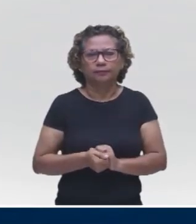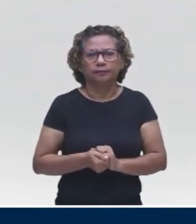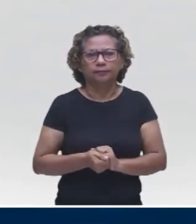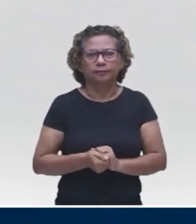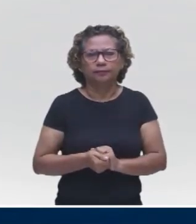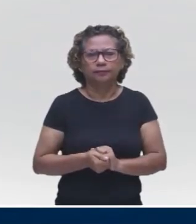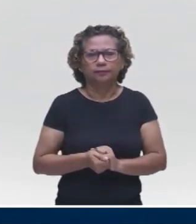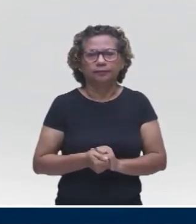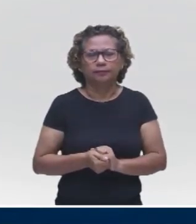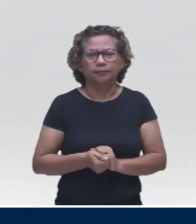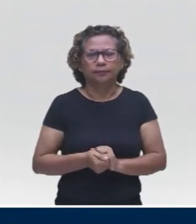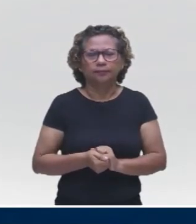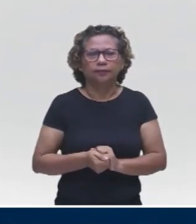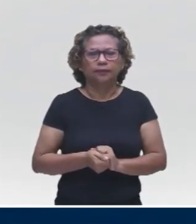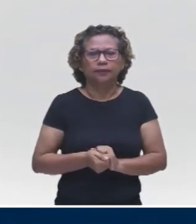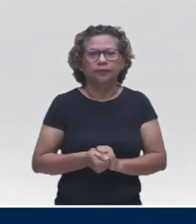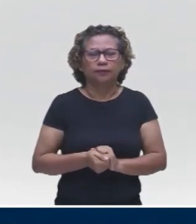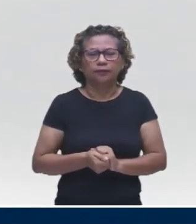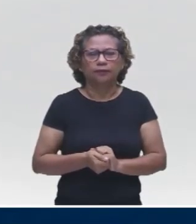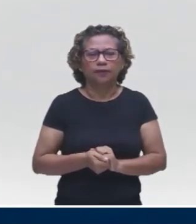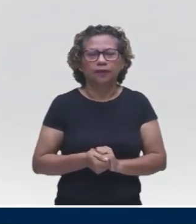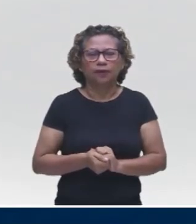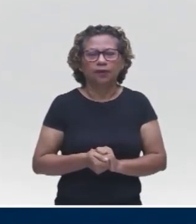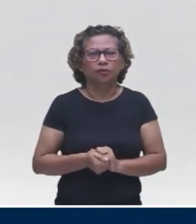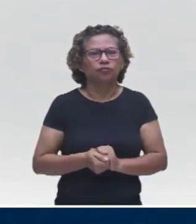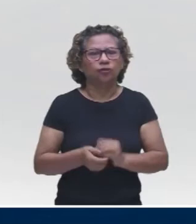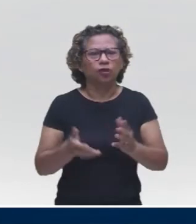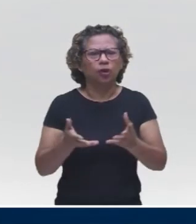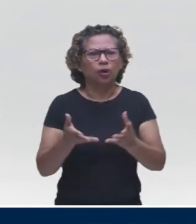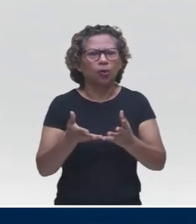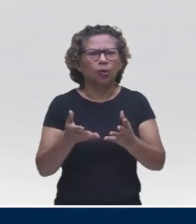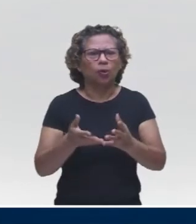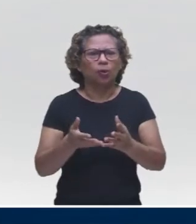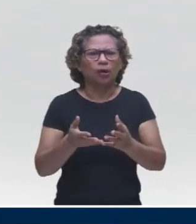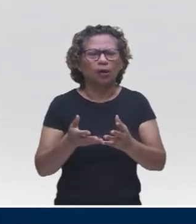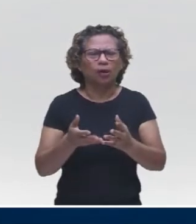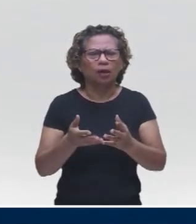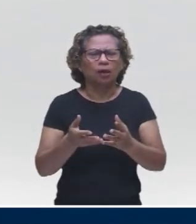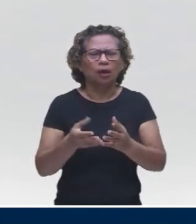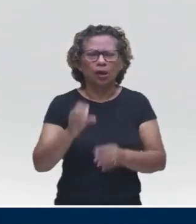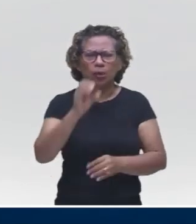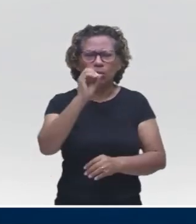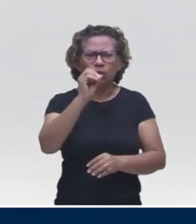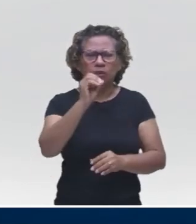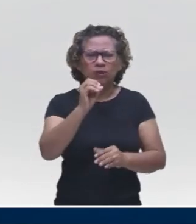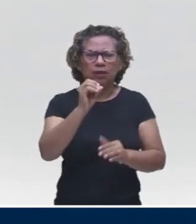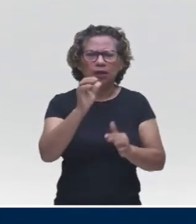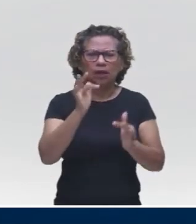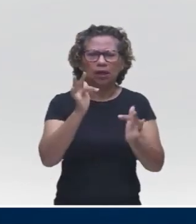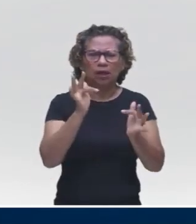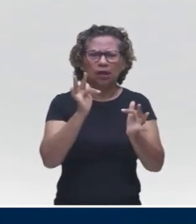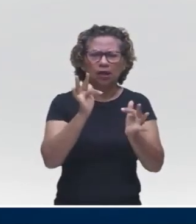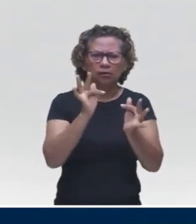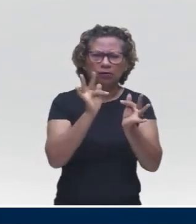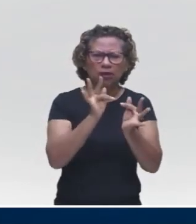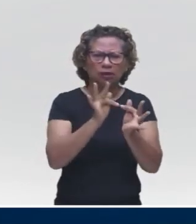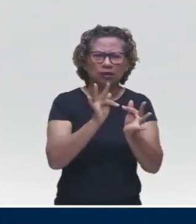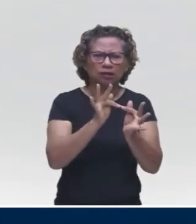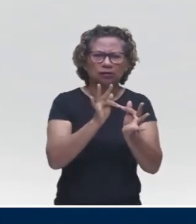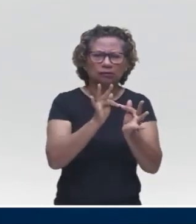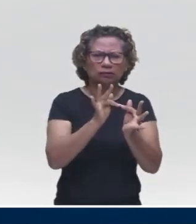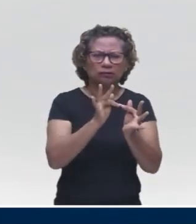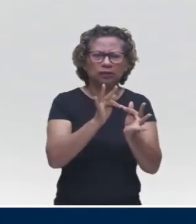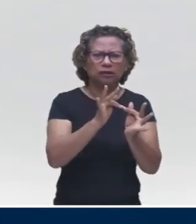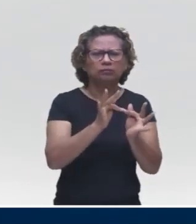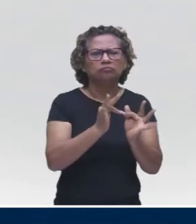que é calcular f de 0 e calcular o zero da função. São duas coisas diferentes. A função é essa daqui, ó.